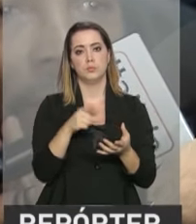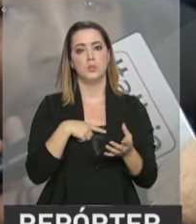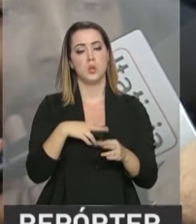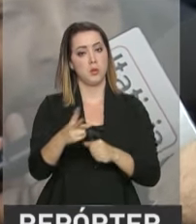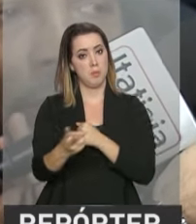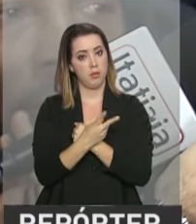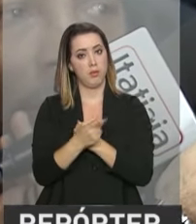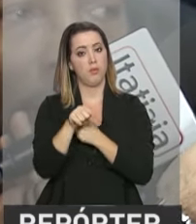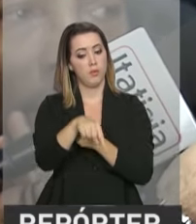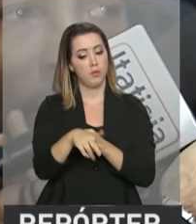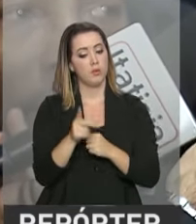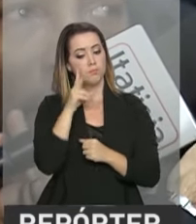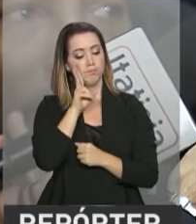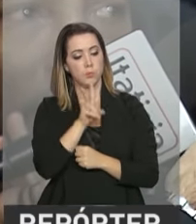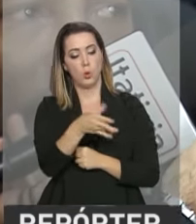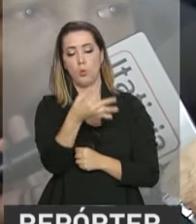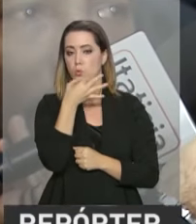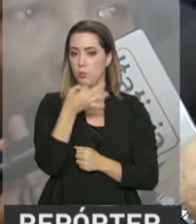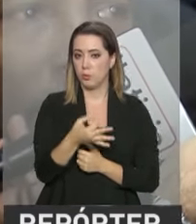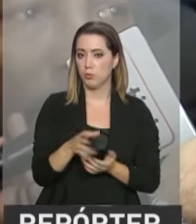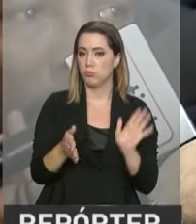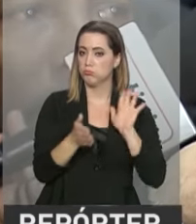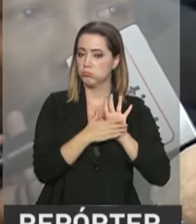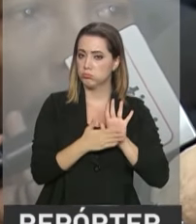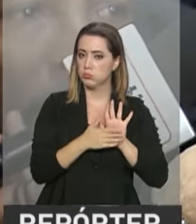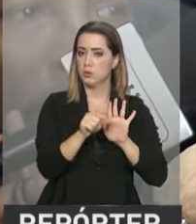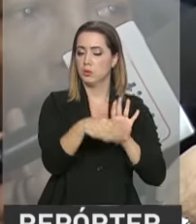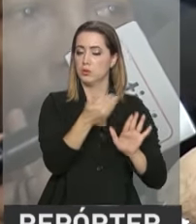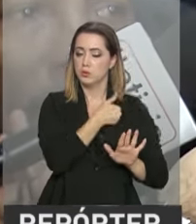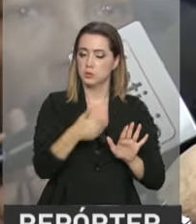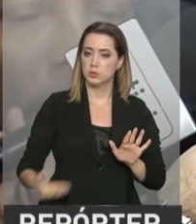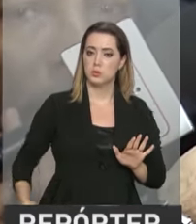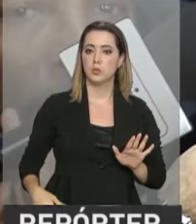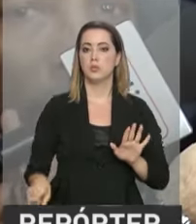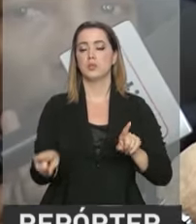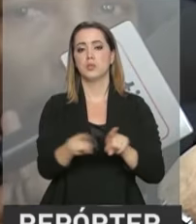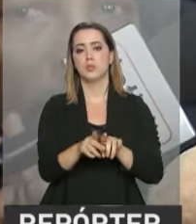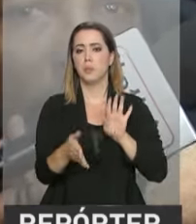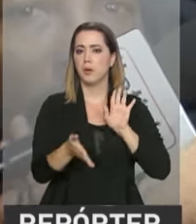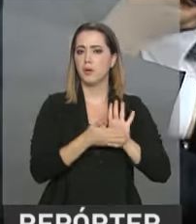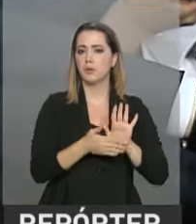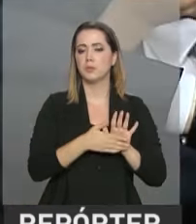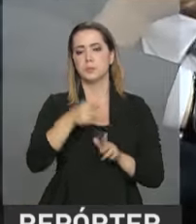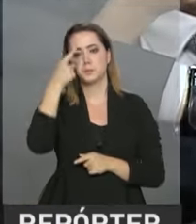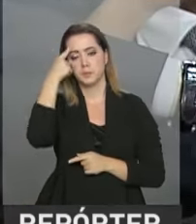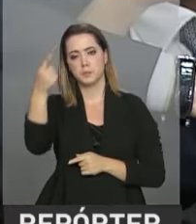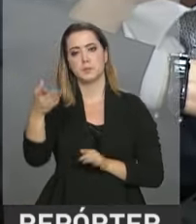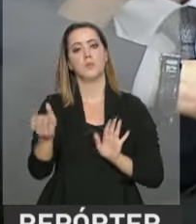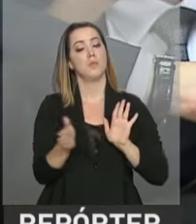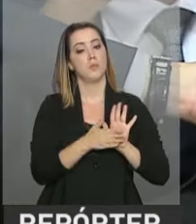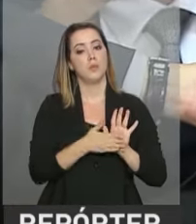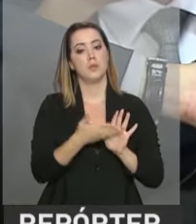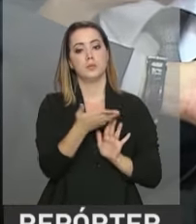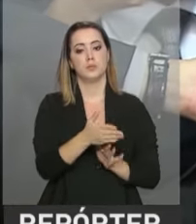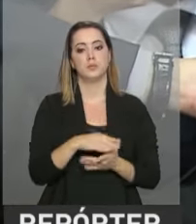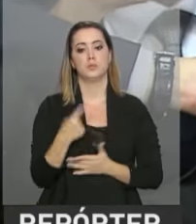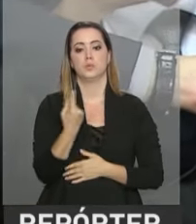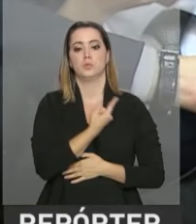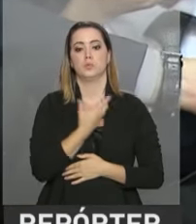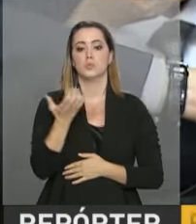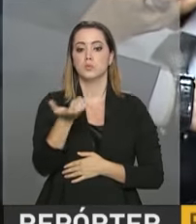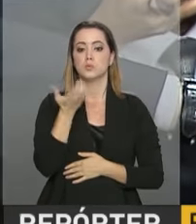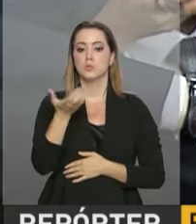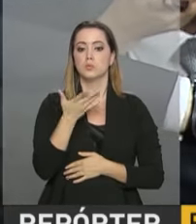defender o seu ponto de vista naquilo que foi apresentado pelo governo e apresentar ideias e propostas também nós queremos primeiro essa tranquilidade